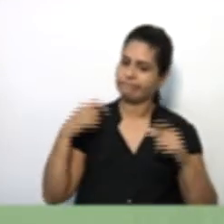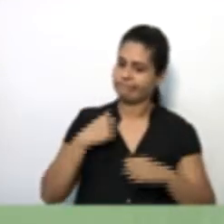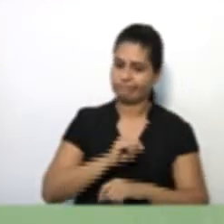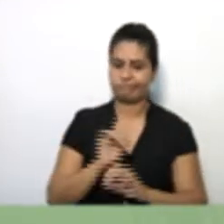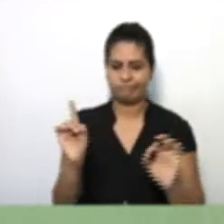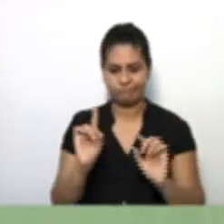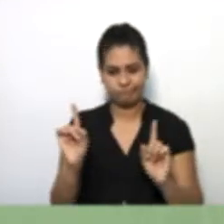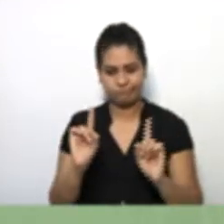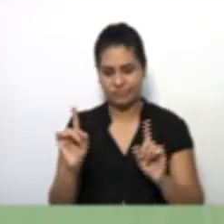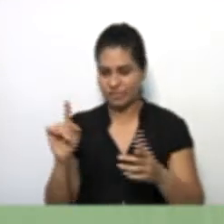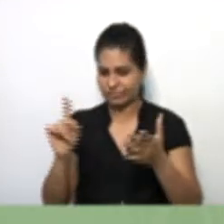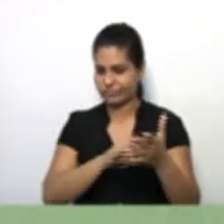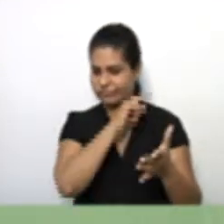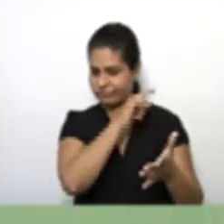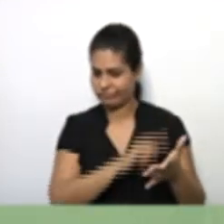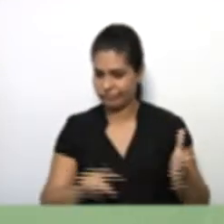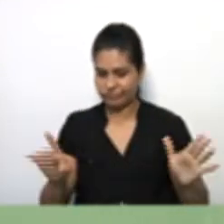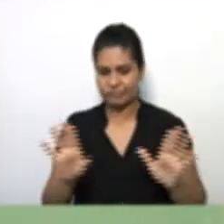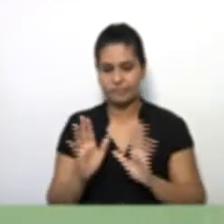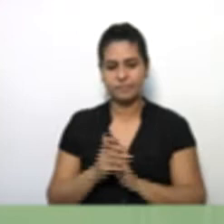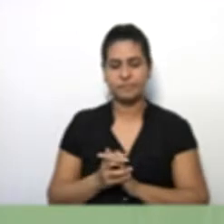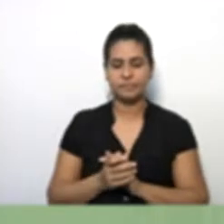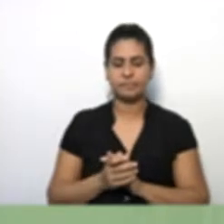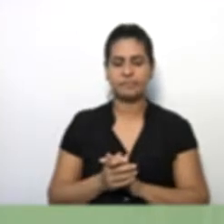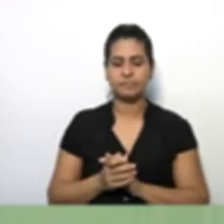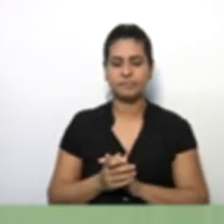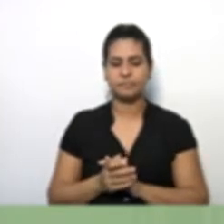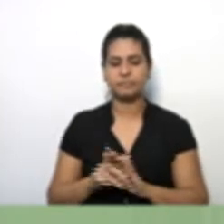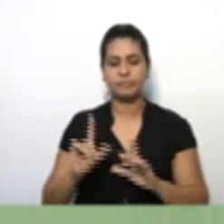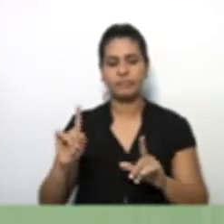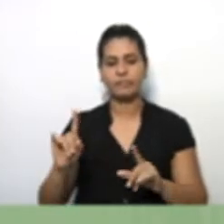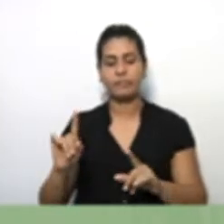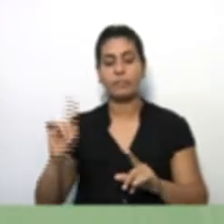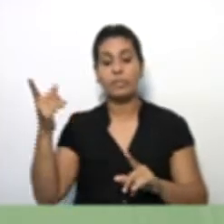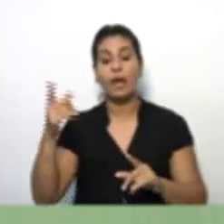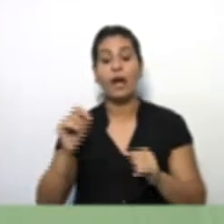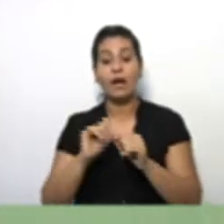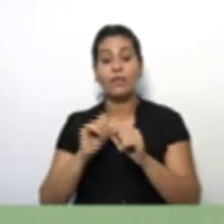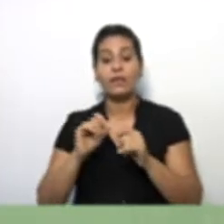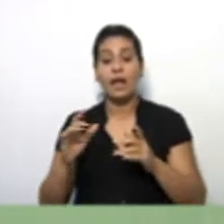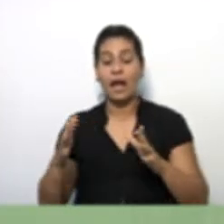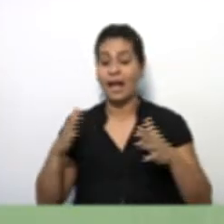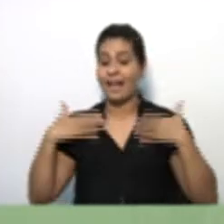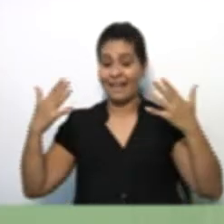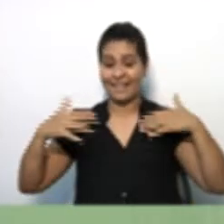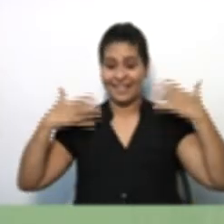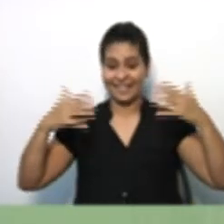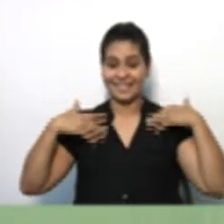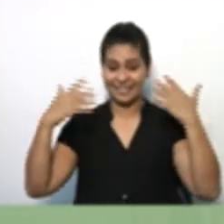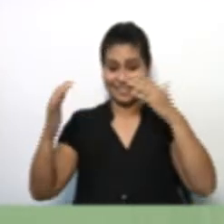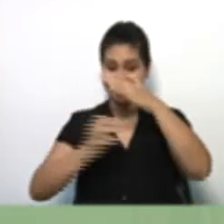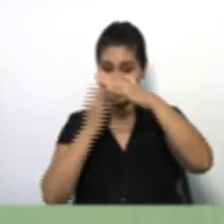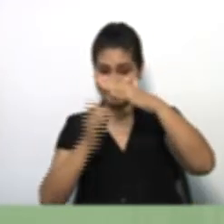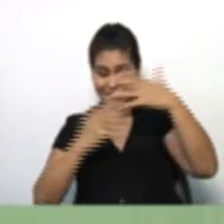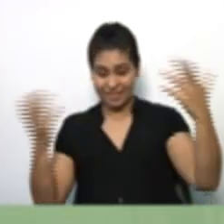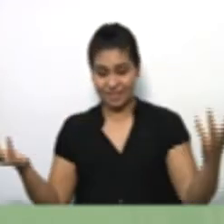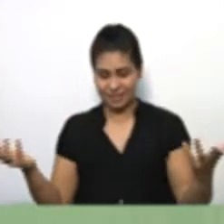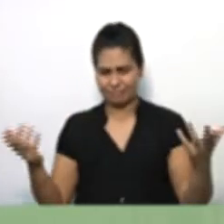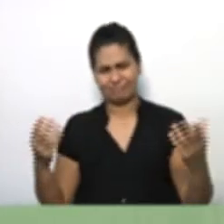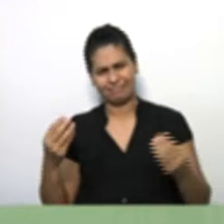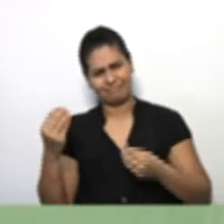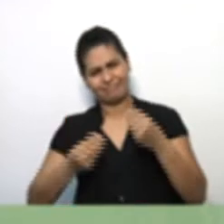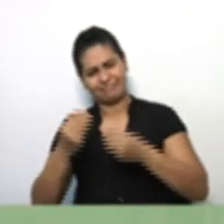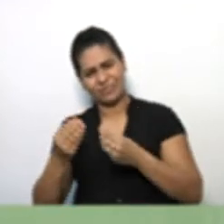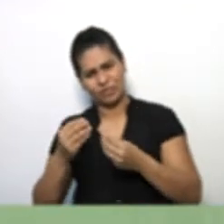certeza que não. Então essa aqui já está até retirada. Já. Foi criada com o intuito de o quê? Animar as organizações? Pronto, vai ter que